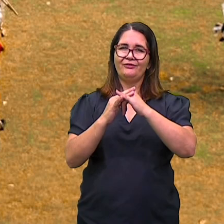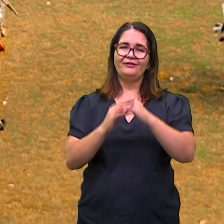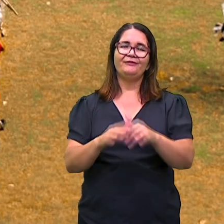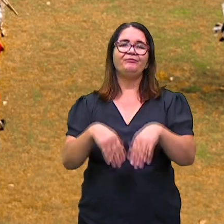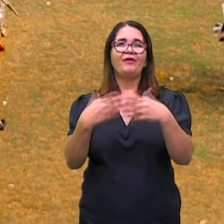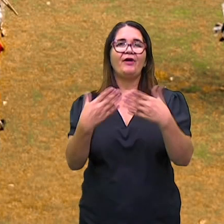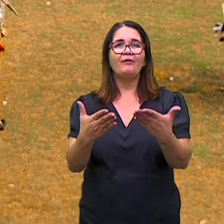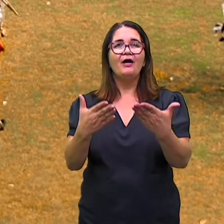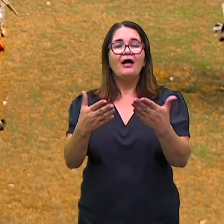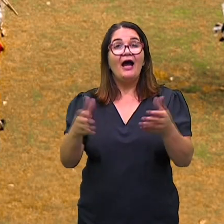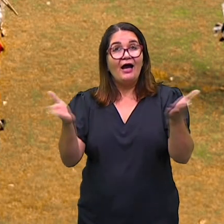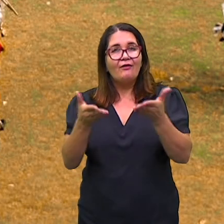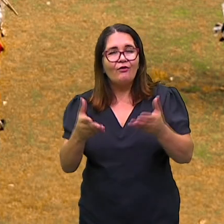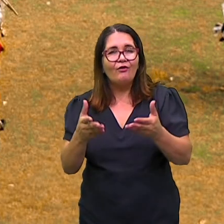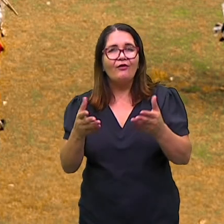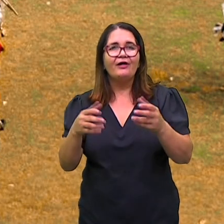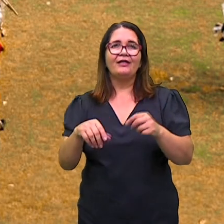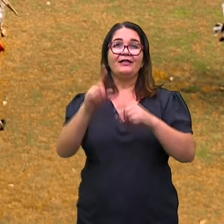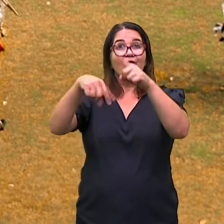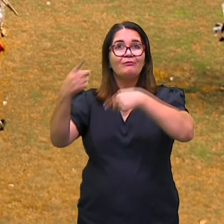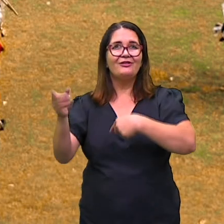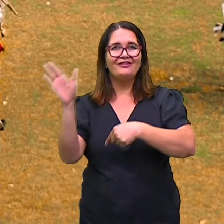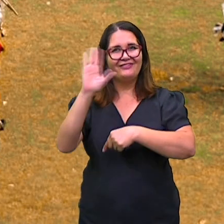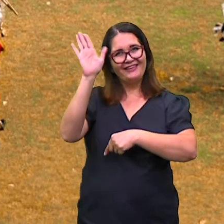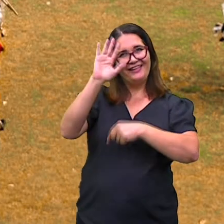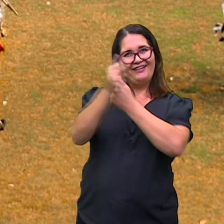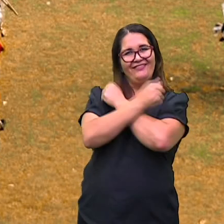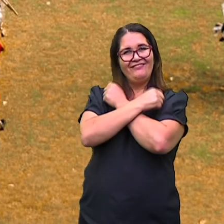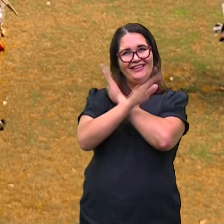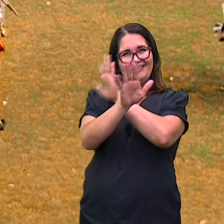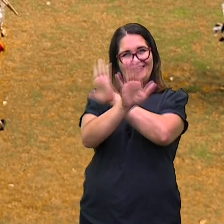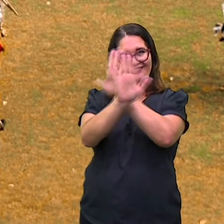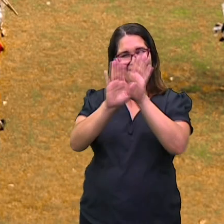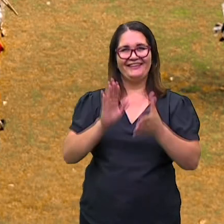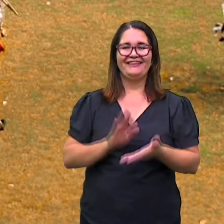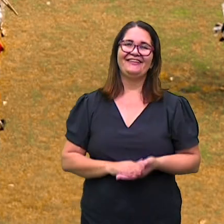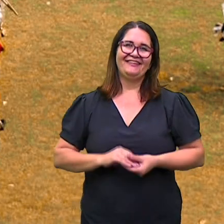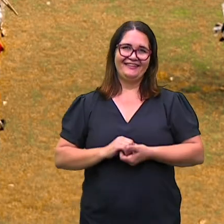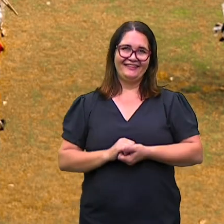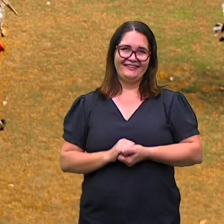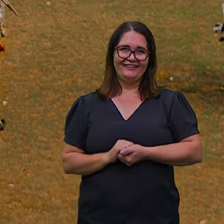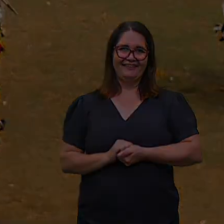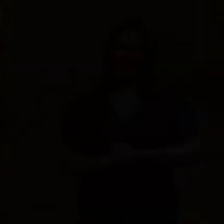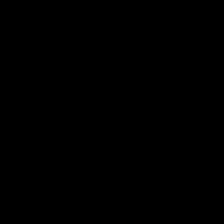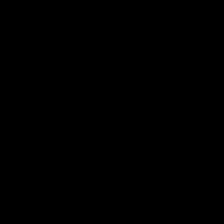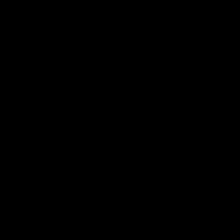da música para não passar mais vergonha, tá? Um abraço para vocês, até a próxima.